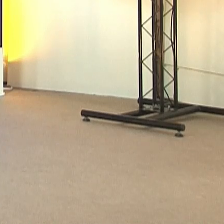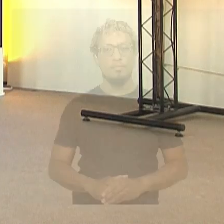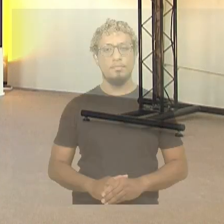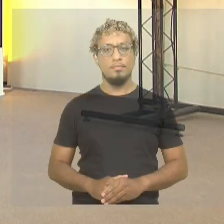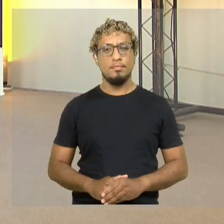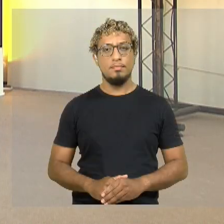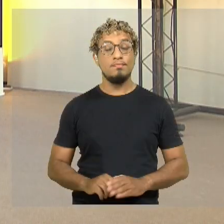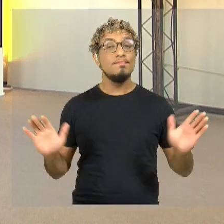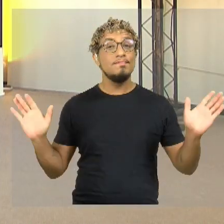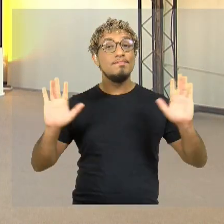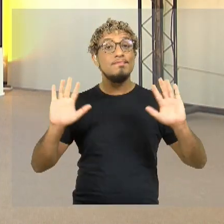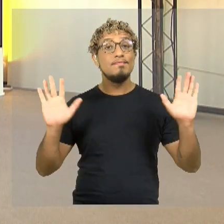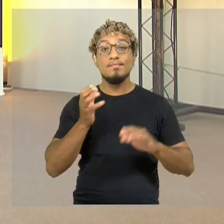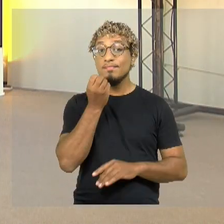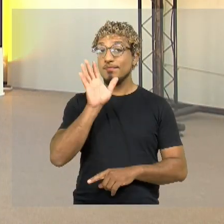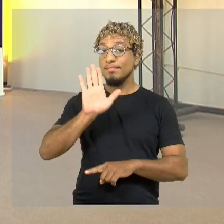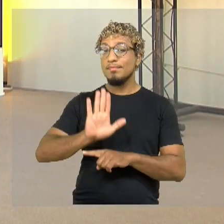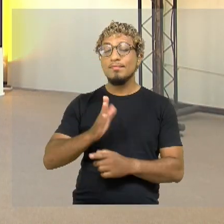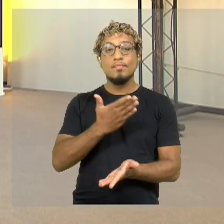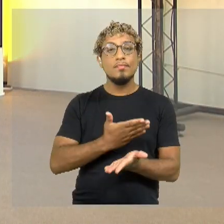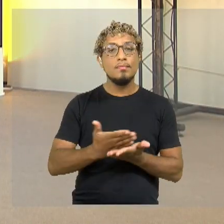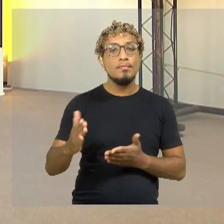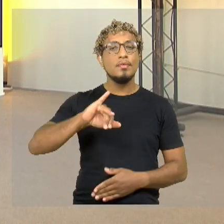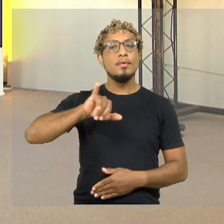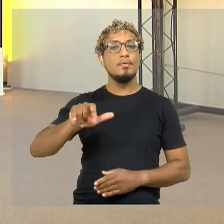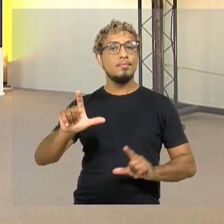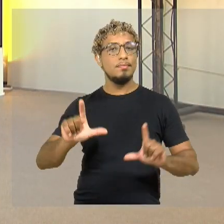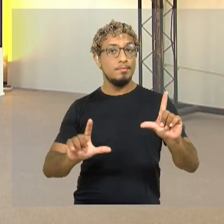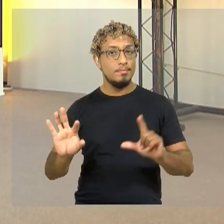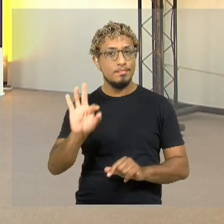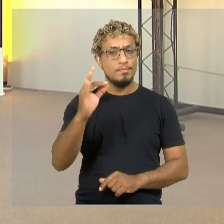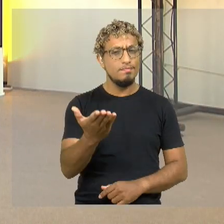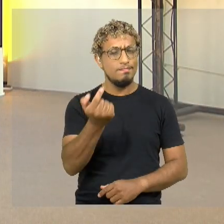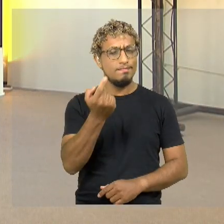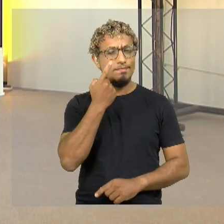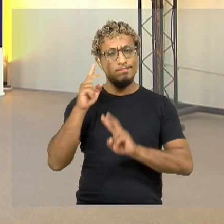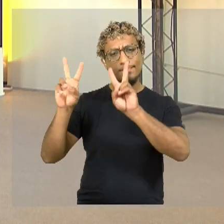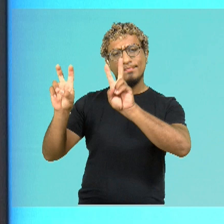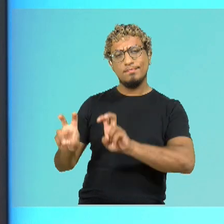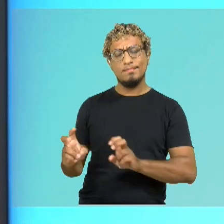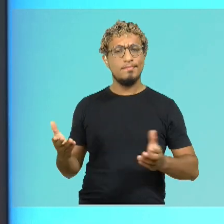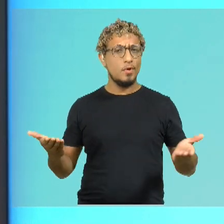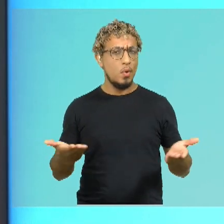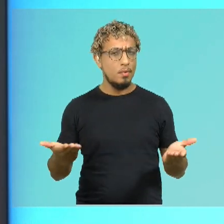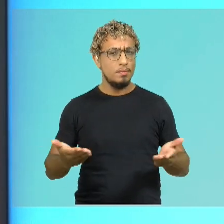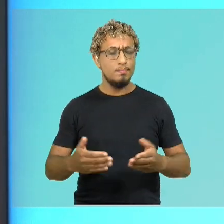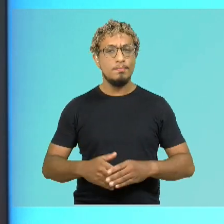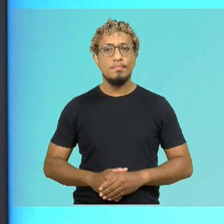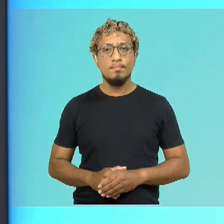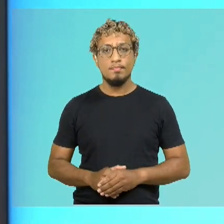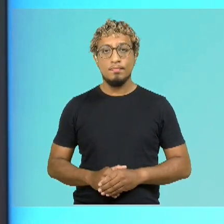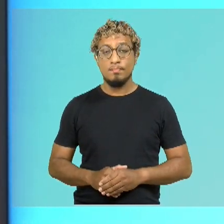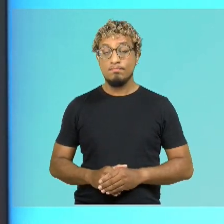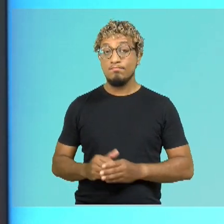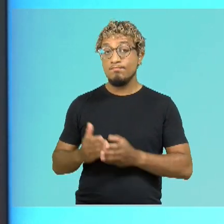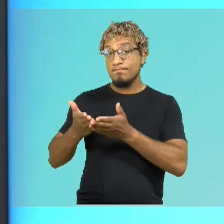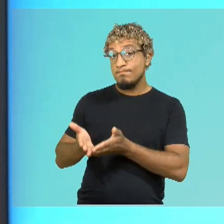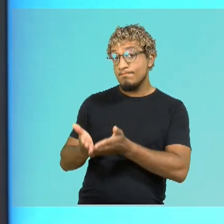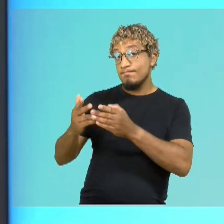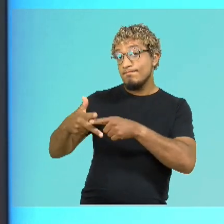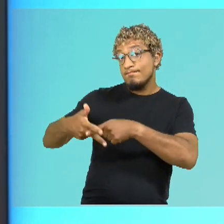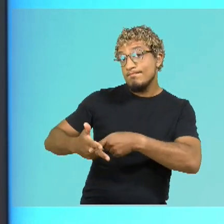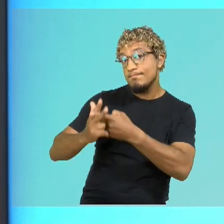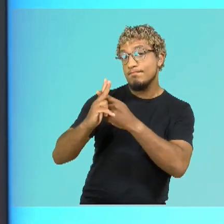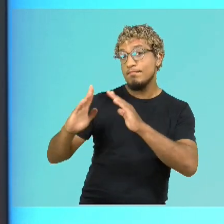Olá, boa tarde. Começa agora o JTV UFMA. Vamos aos destaques de hoje. O estaleiro Escola Luiz